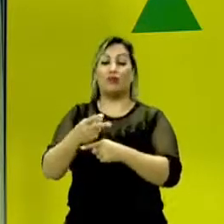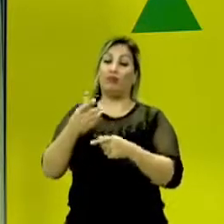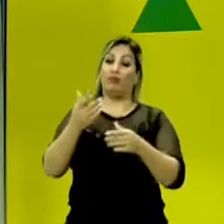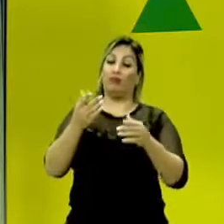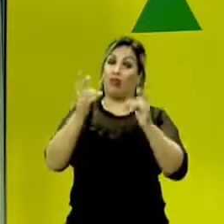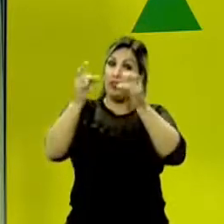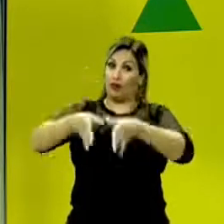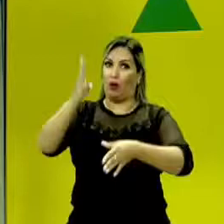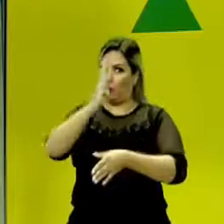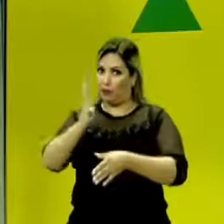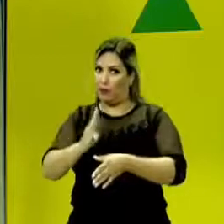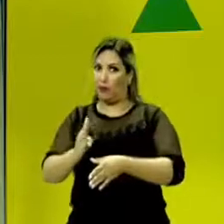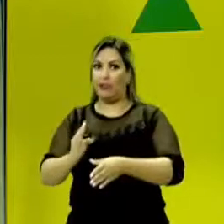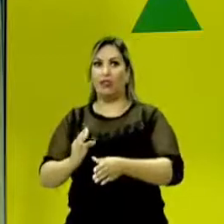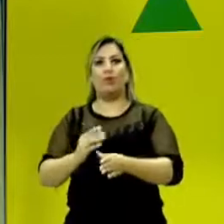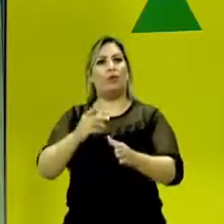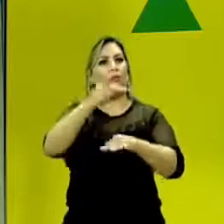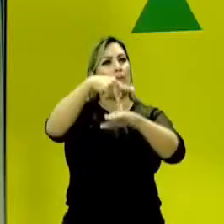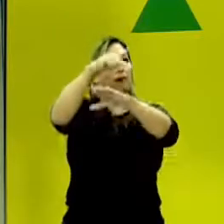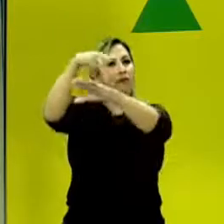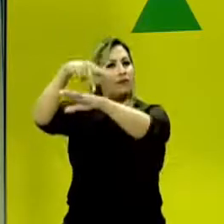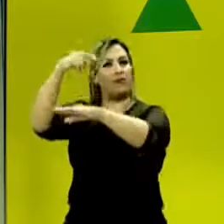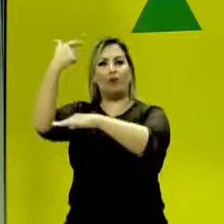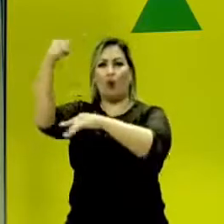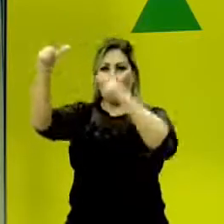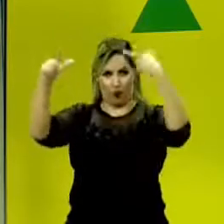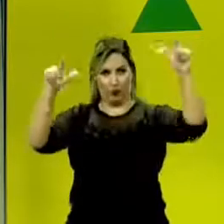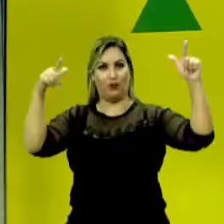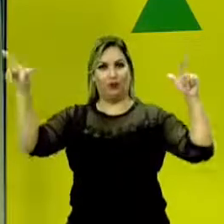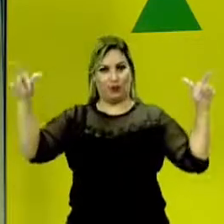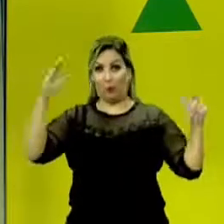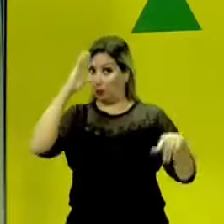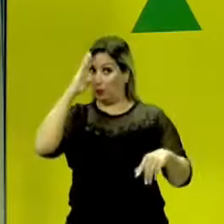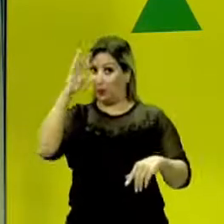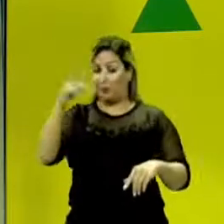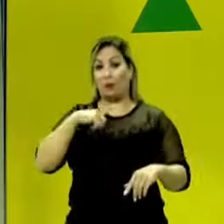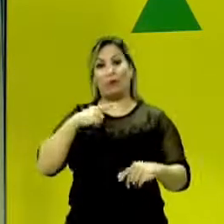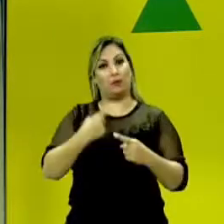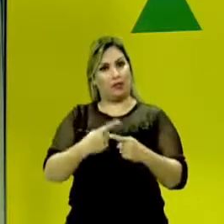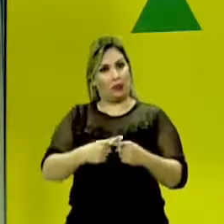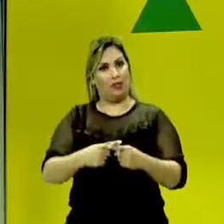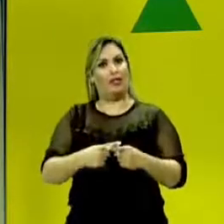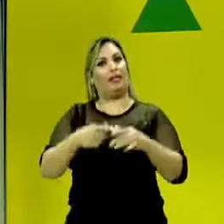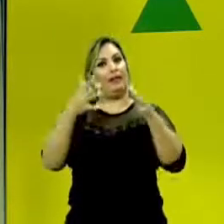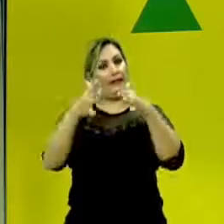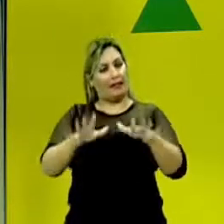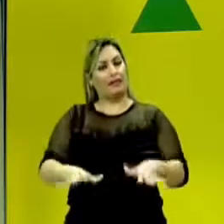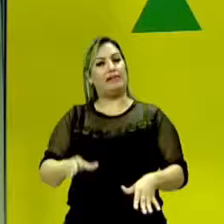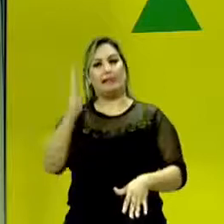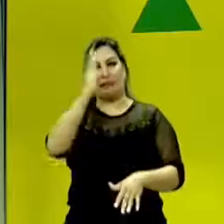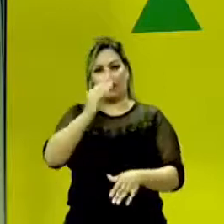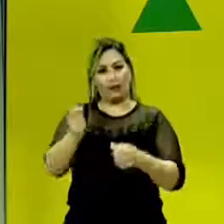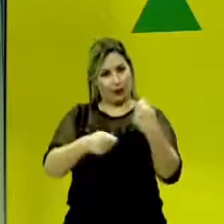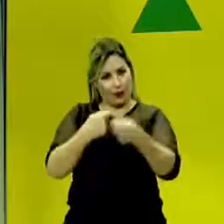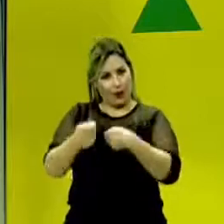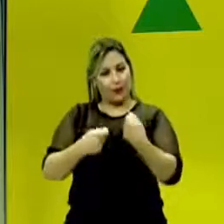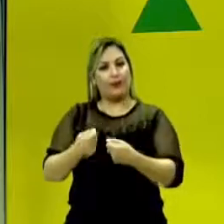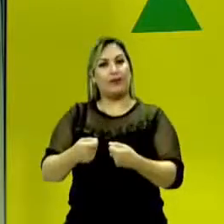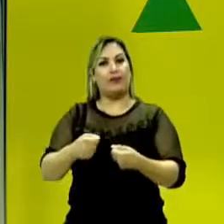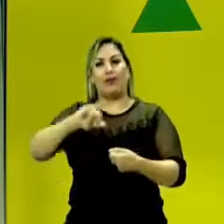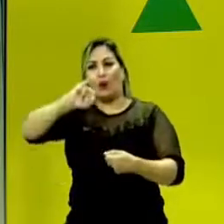território brasileiro e ir em direção a outros territórios, principalmente pela situação econômica, buscando